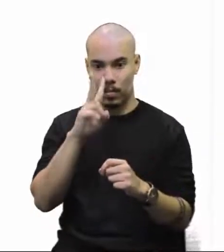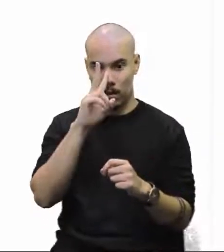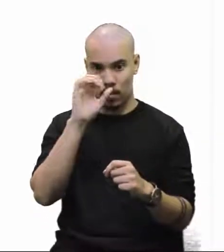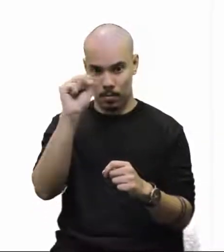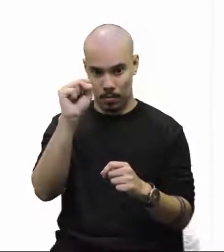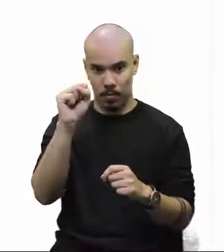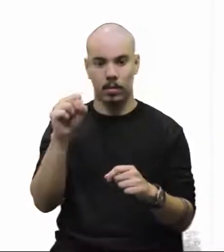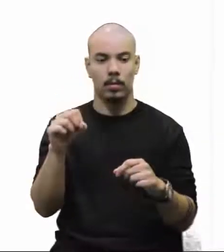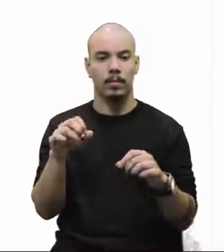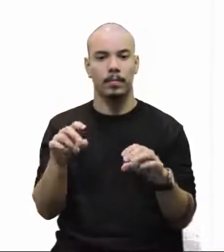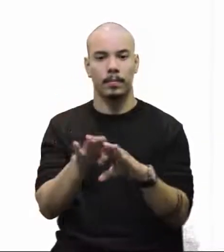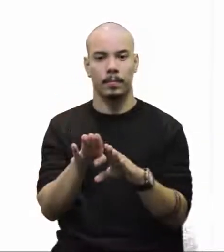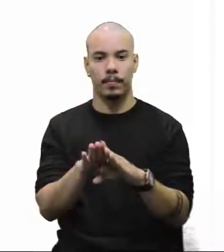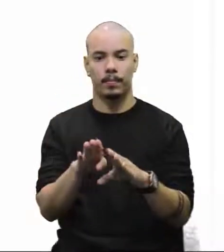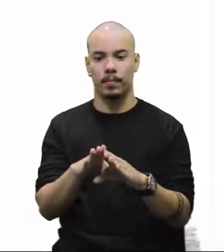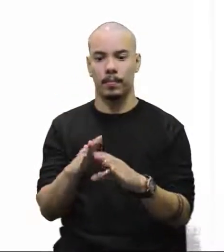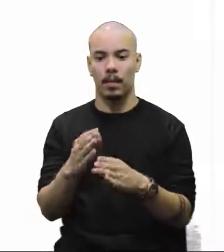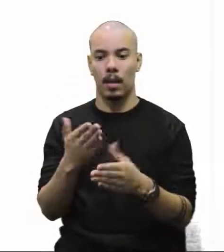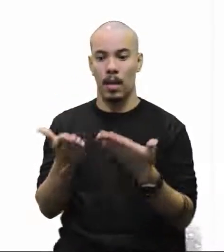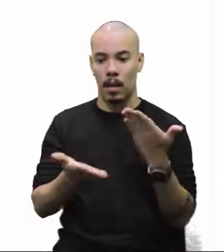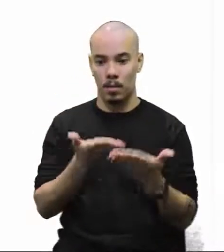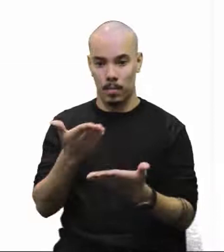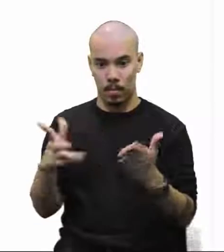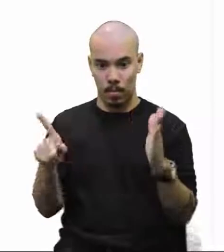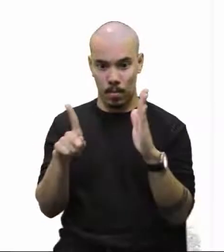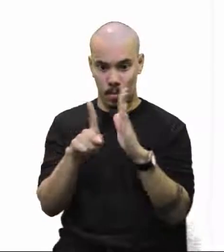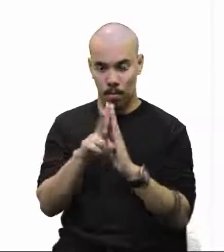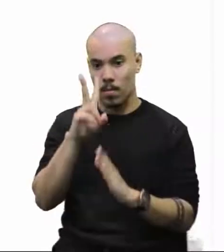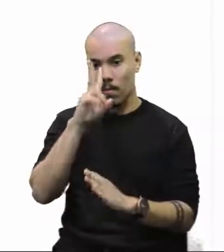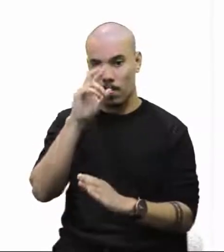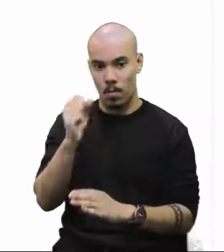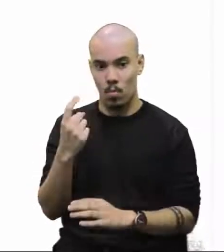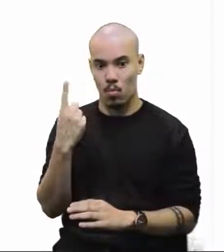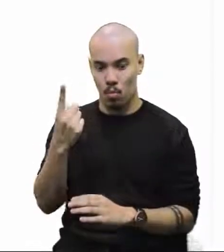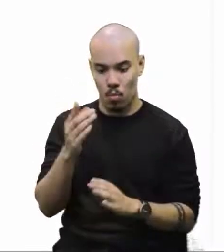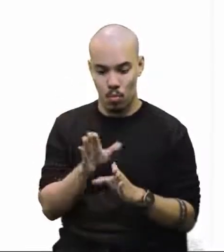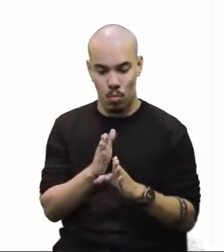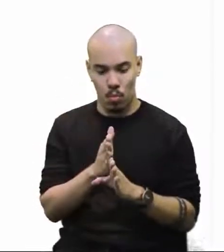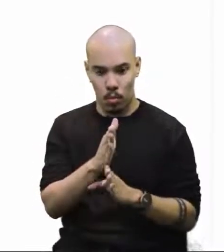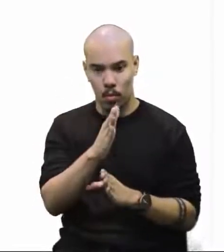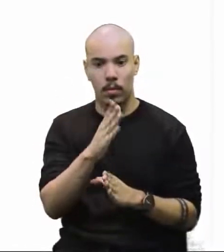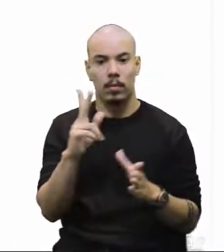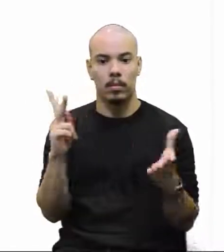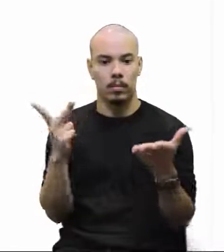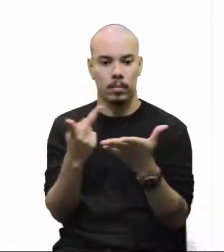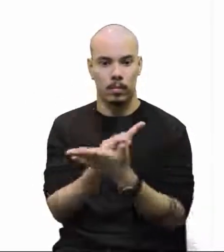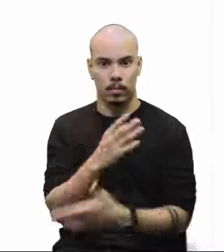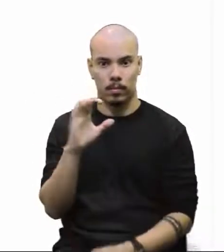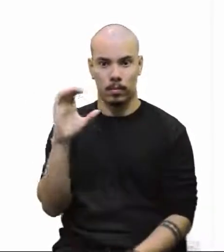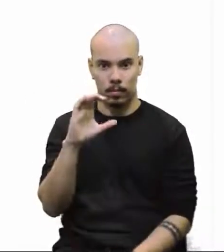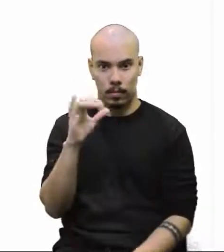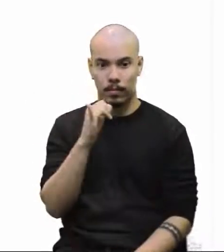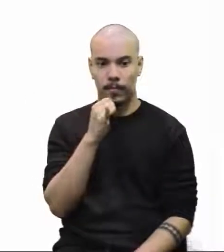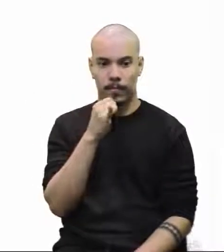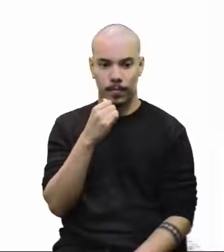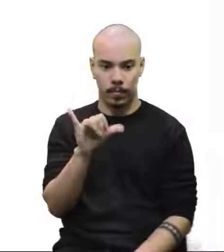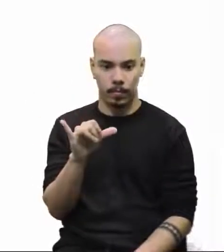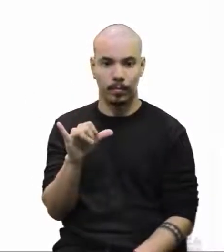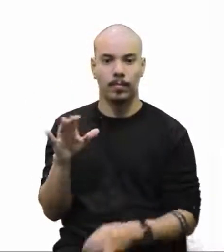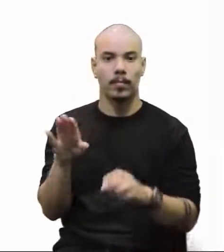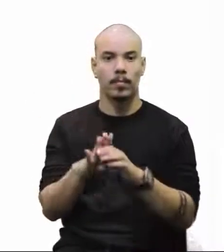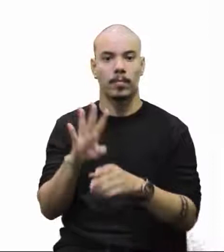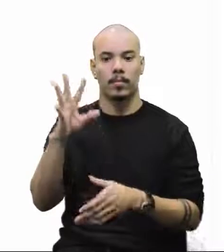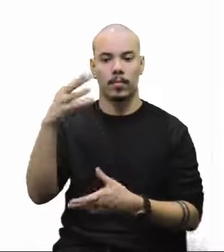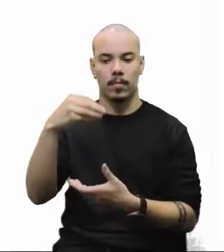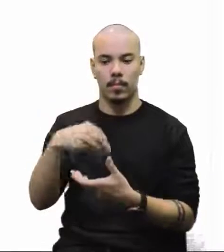magnética. Aplicação da força magnética sobre um condutor percorrido por corrente elétrica e imerso,